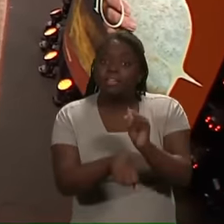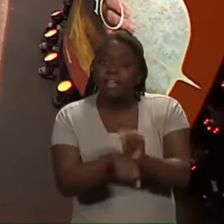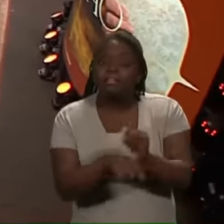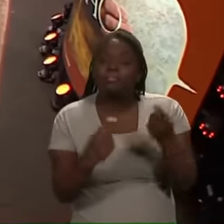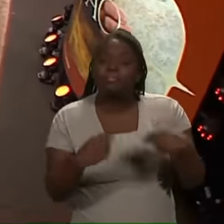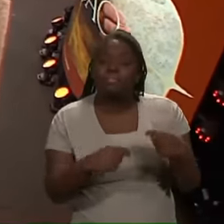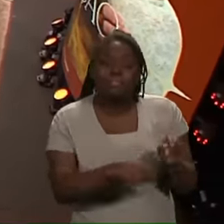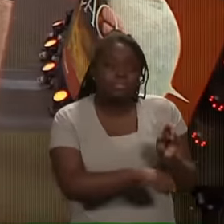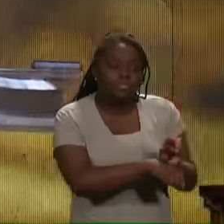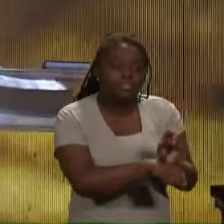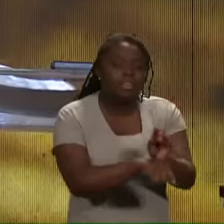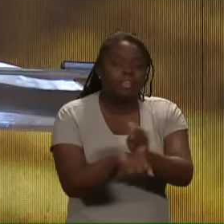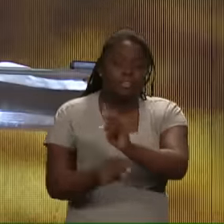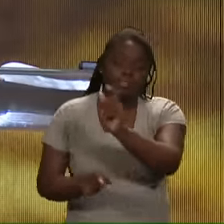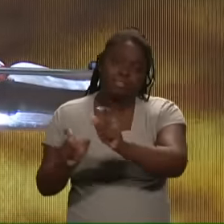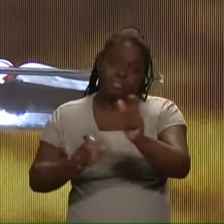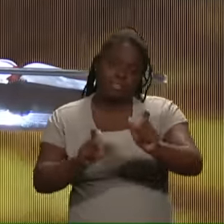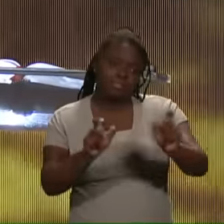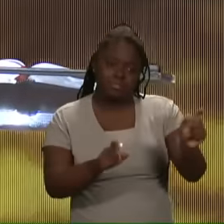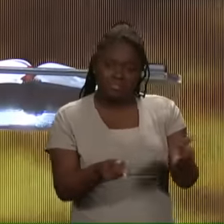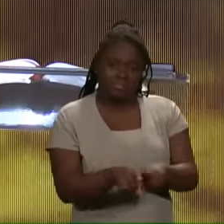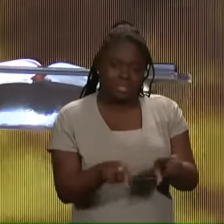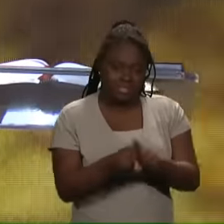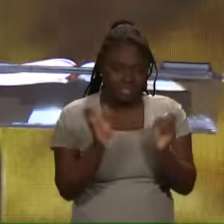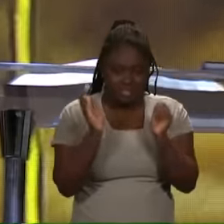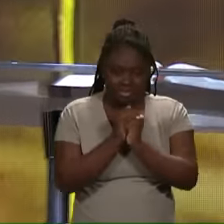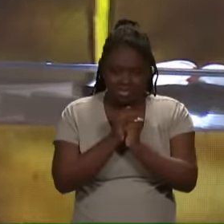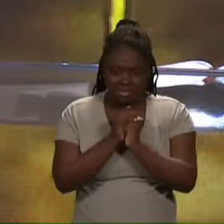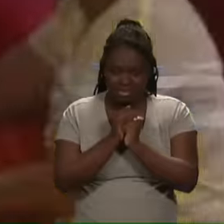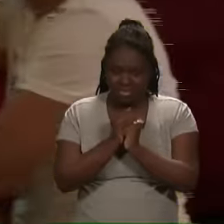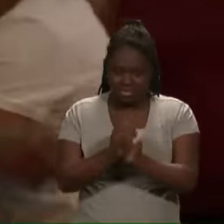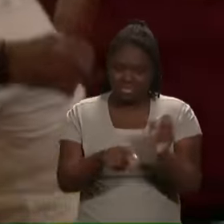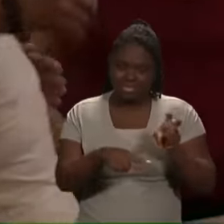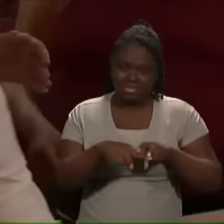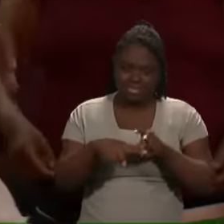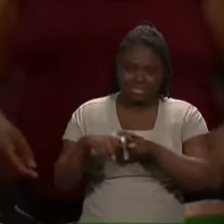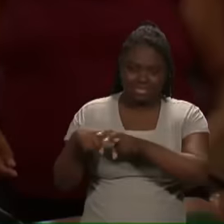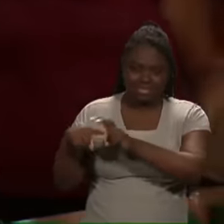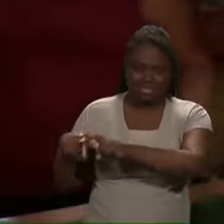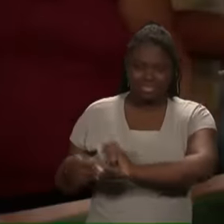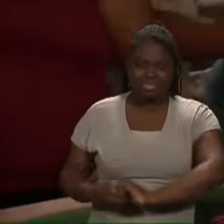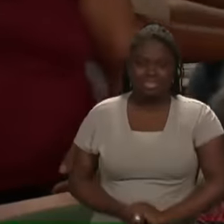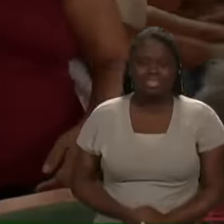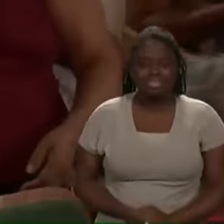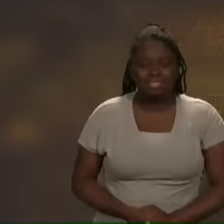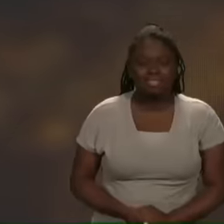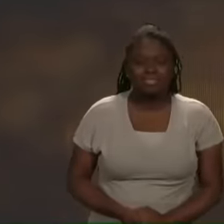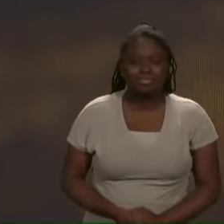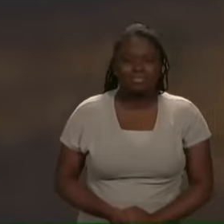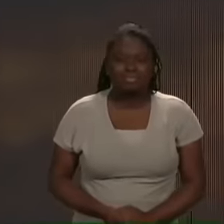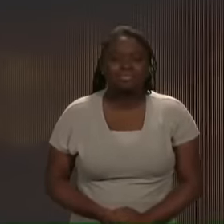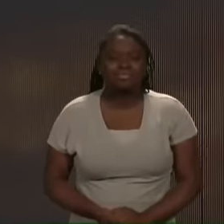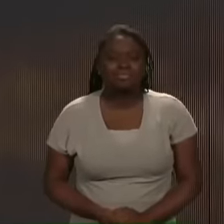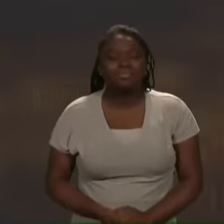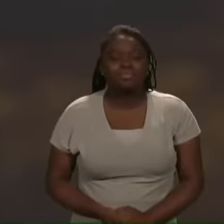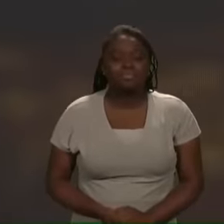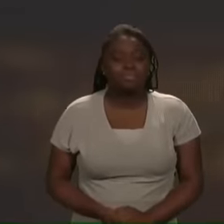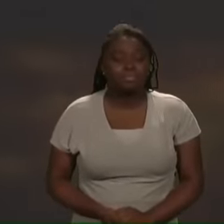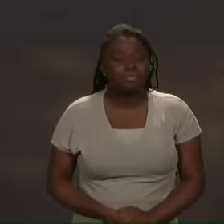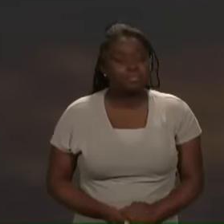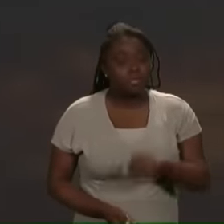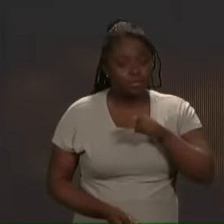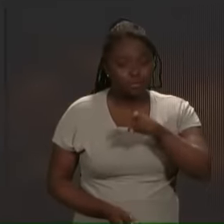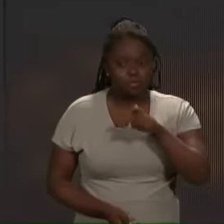cuidar dos outros também. Amém? Vamos assentar, irmão. Você pode ter um recipiente